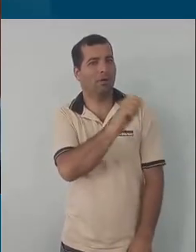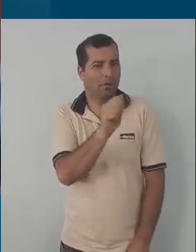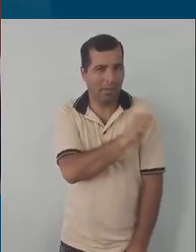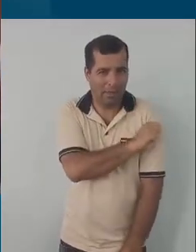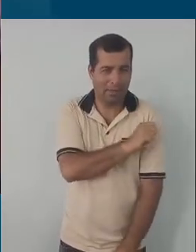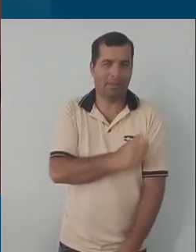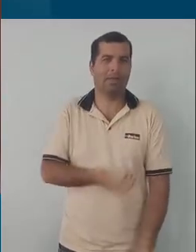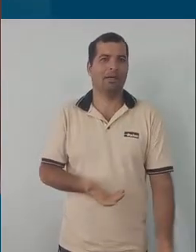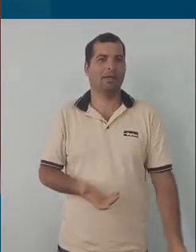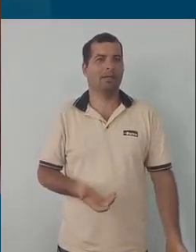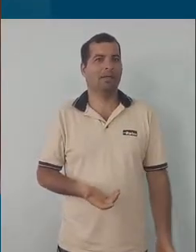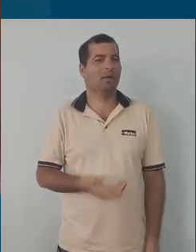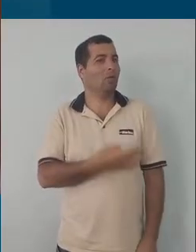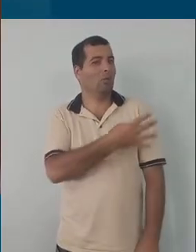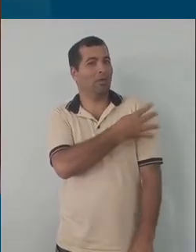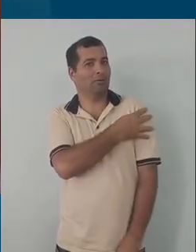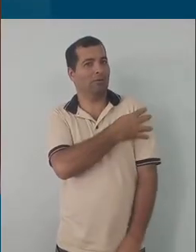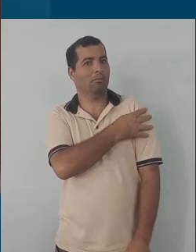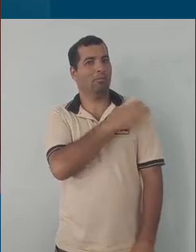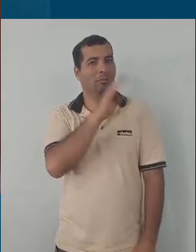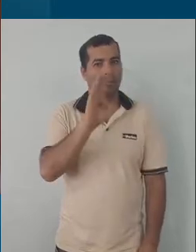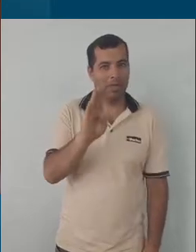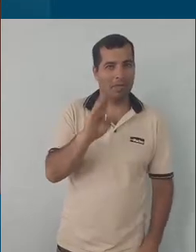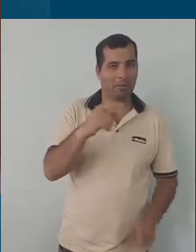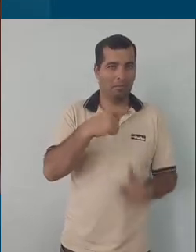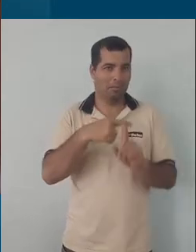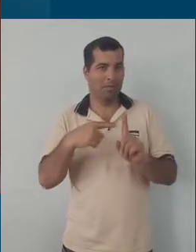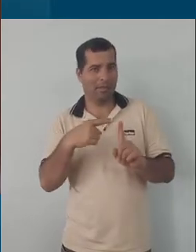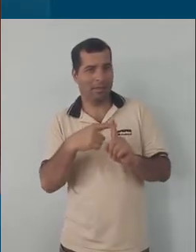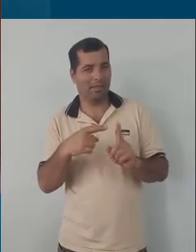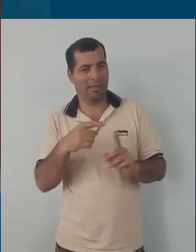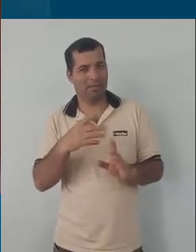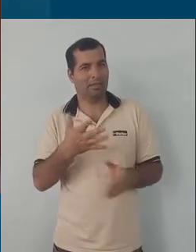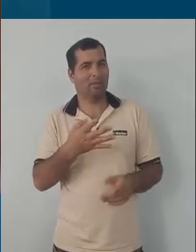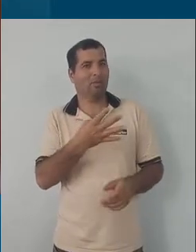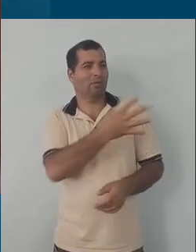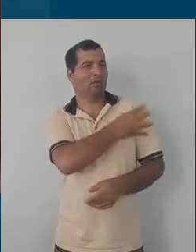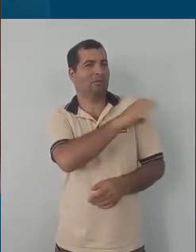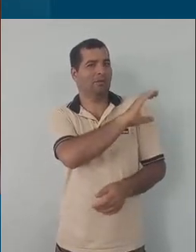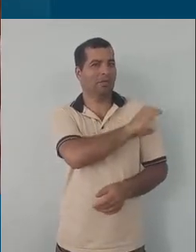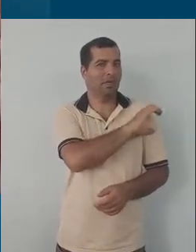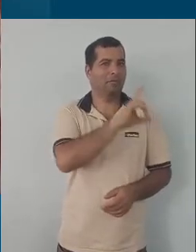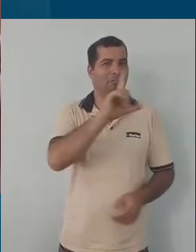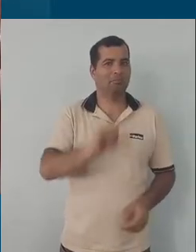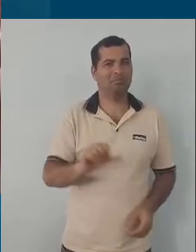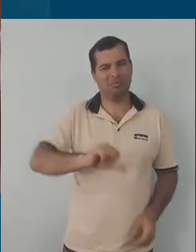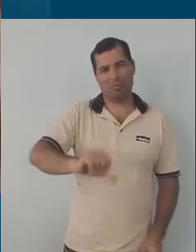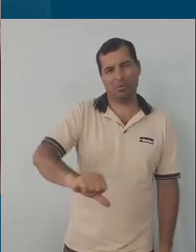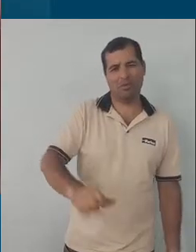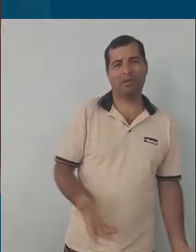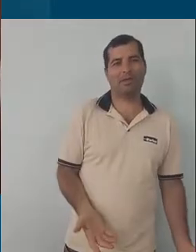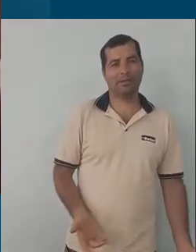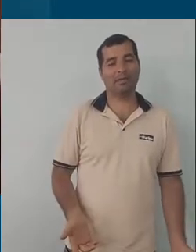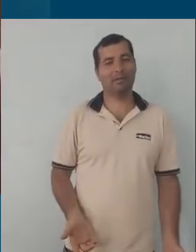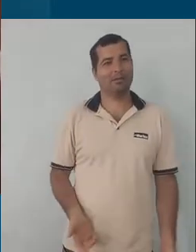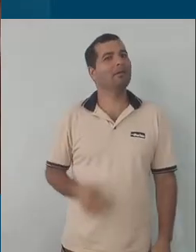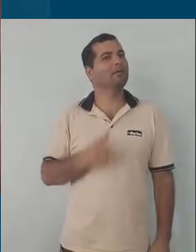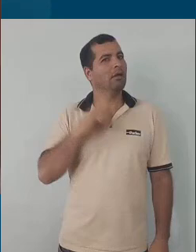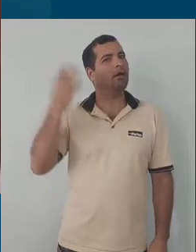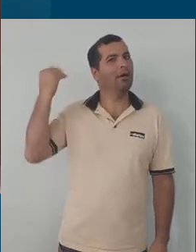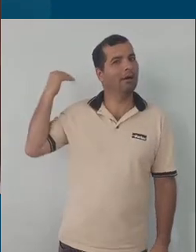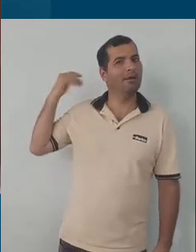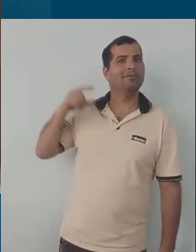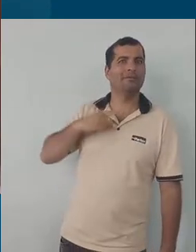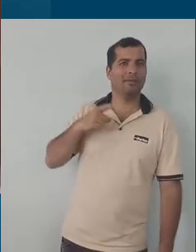dos bons, depois tem o quarto ano B, que é dos médios, e o quarto ano C, né? Essa ideia é contra